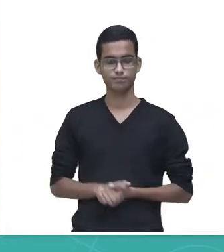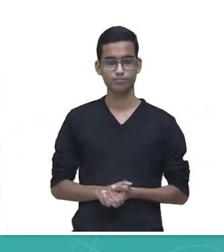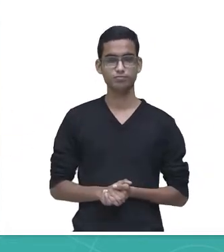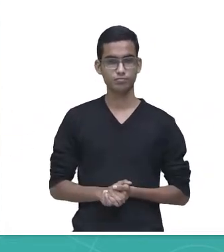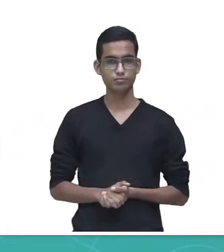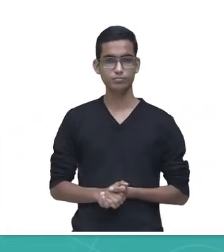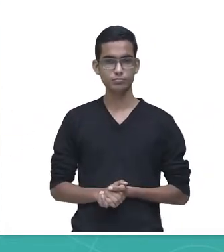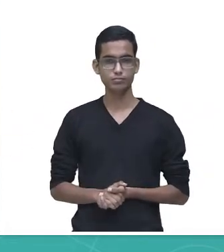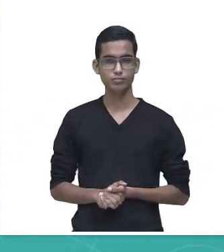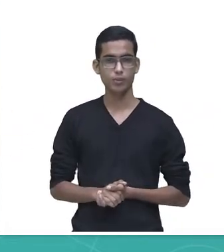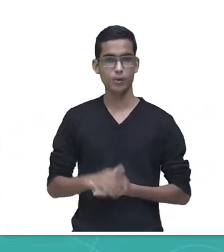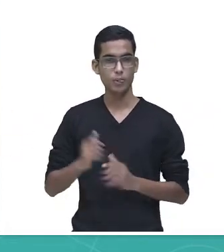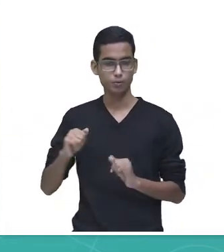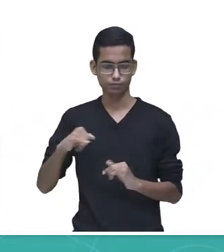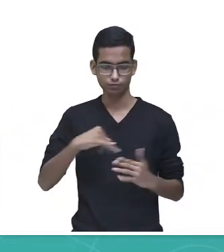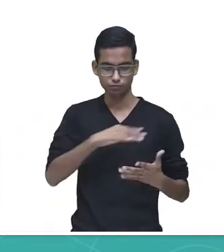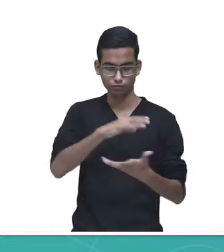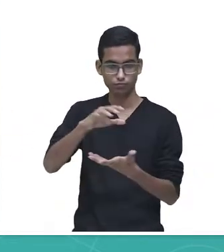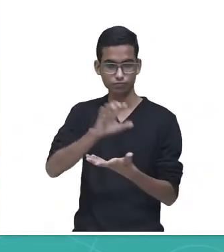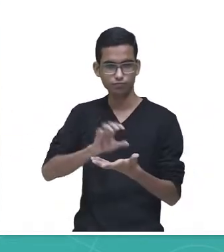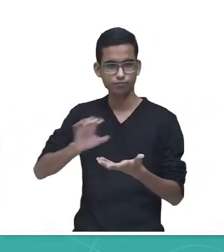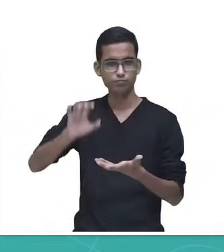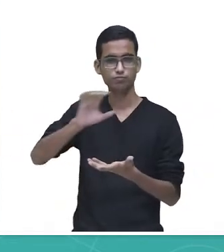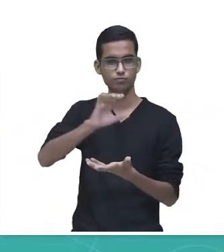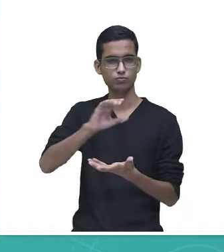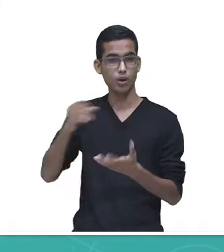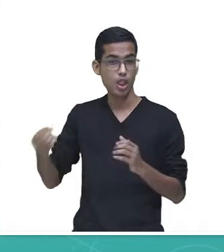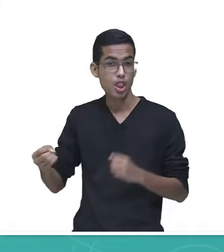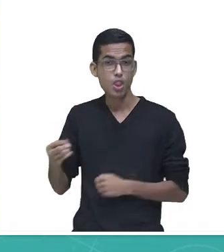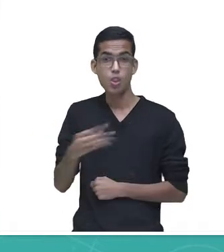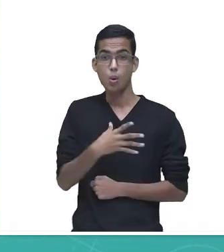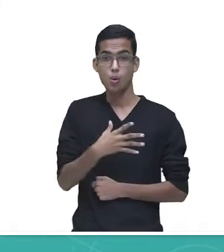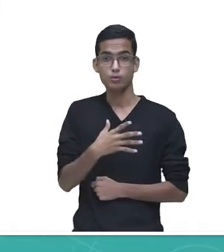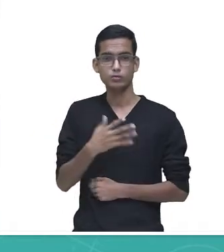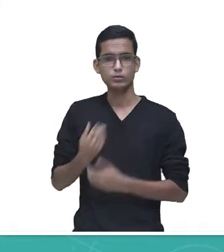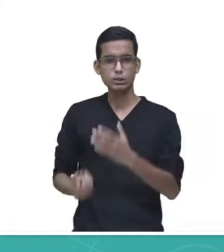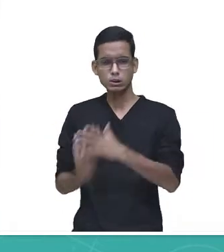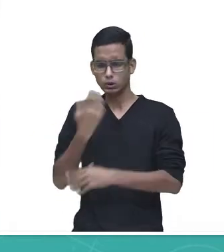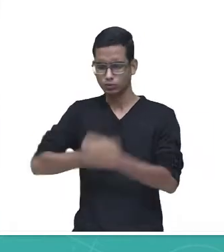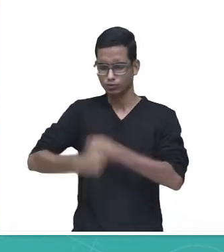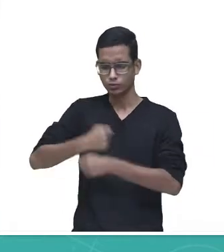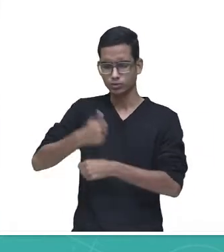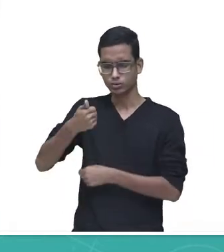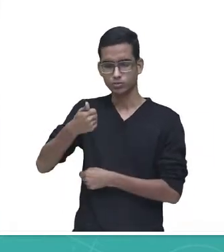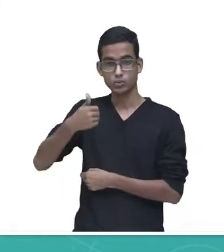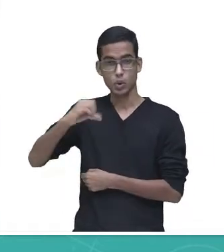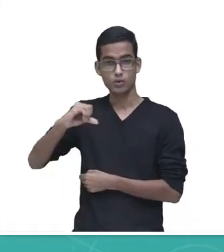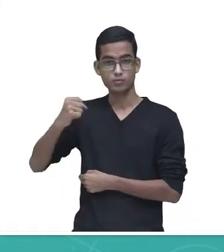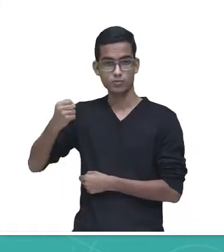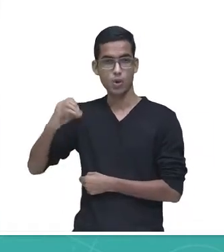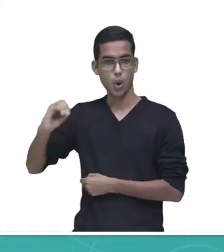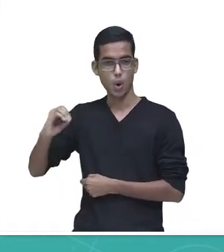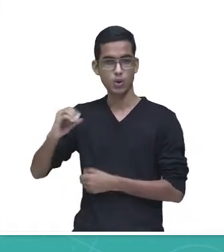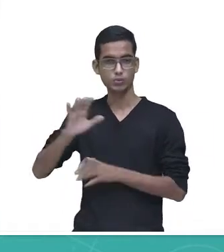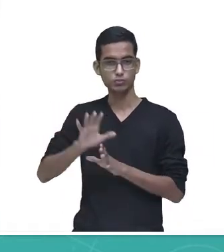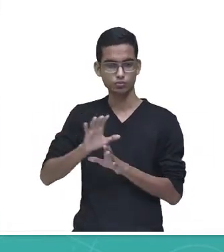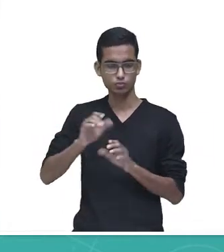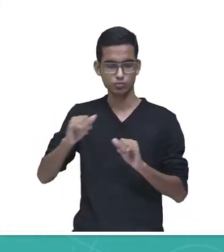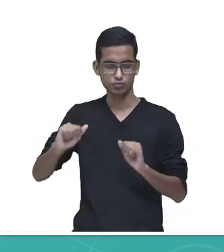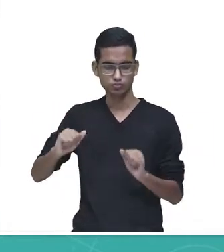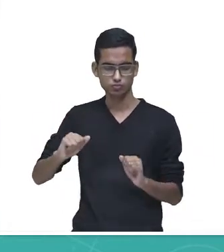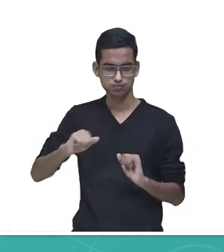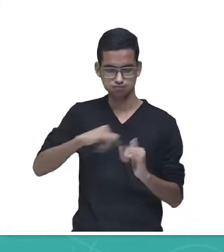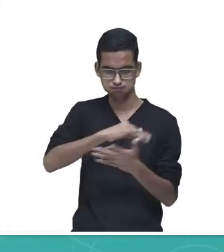relativamente recente. Ela surgiu a partir dos anos 80 do século passado e ela dividiu o mundo